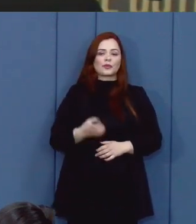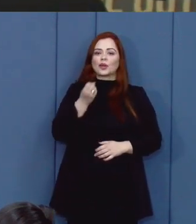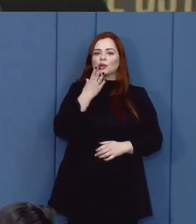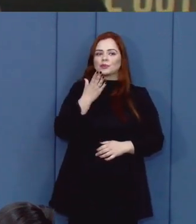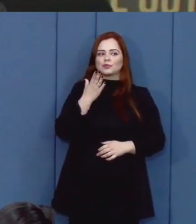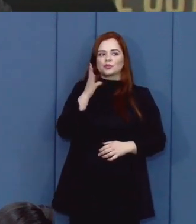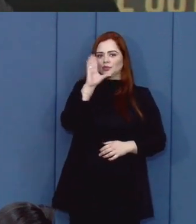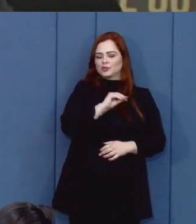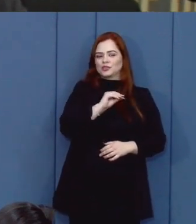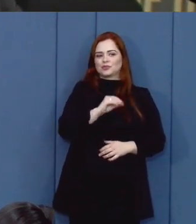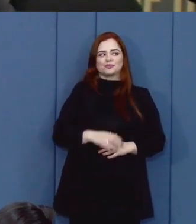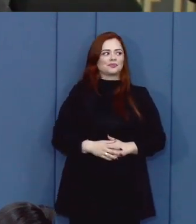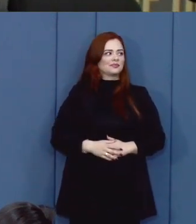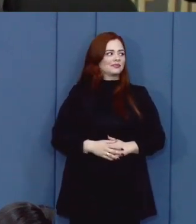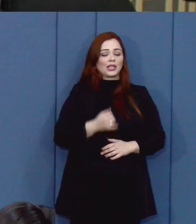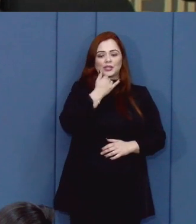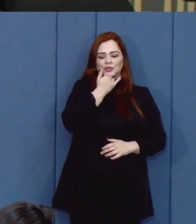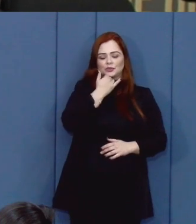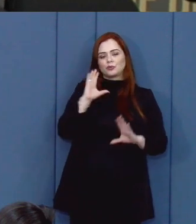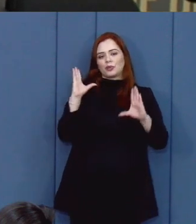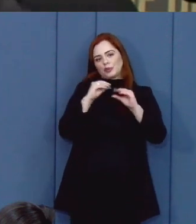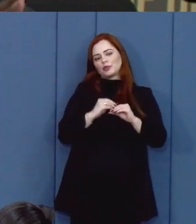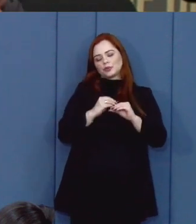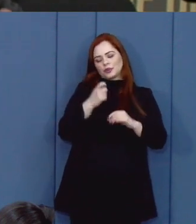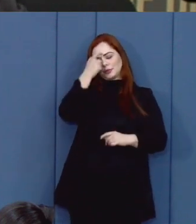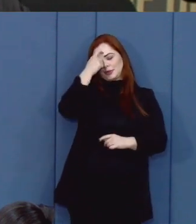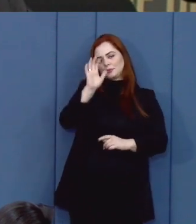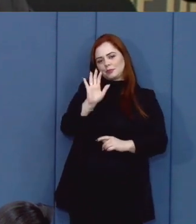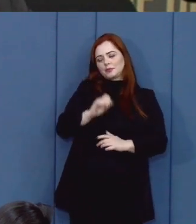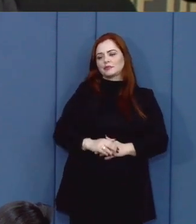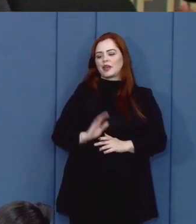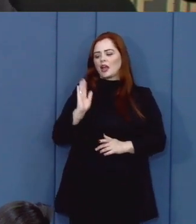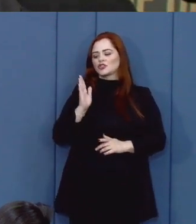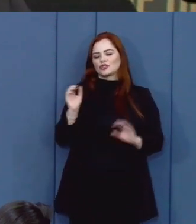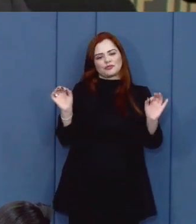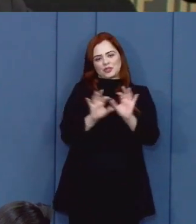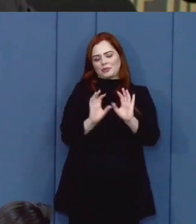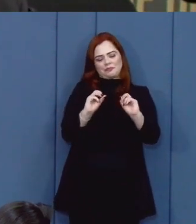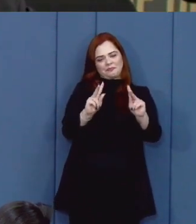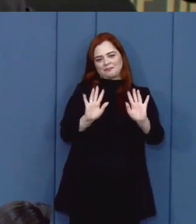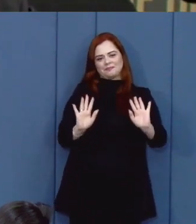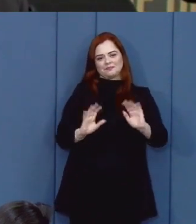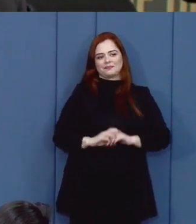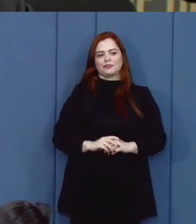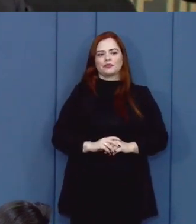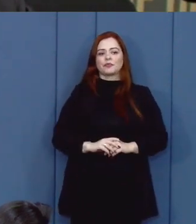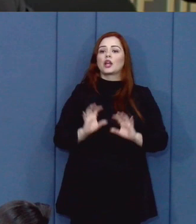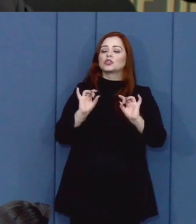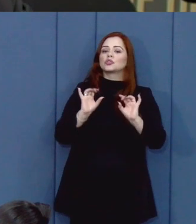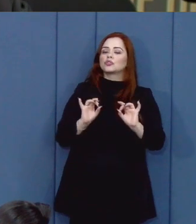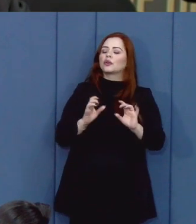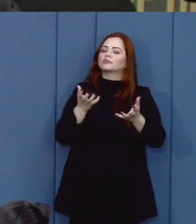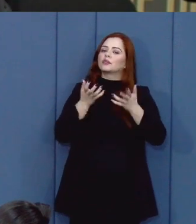Boa noite. Desculpa, doutor Jorge, pode, por favor, estava concluindo o raciocínio. Já terminei, tá bem. Então, eu só não queria deixar